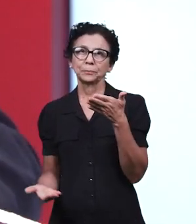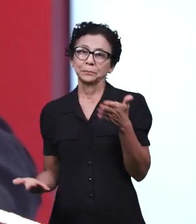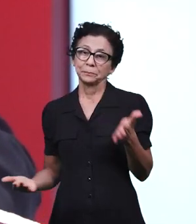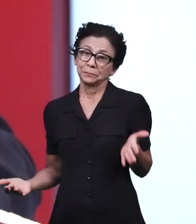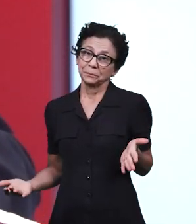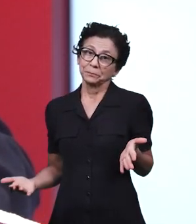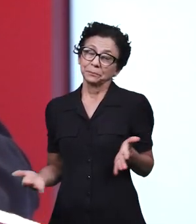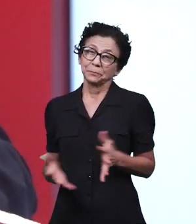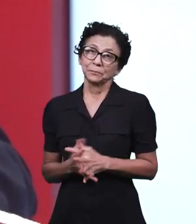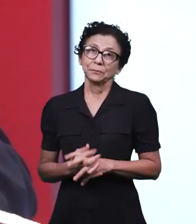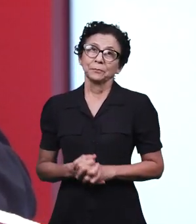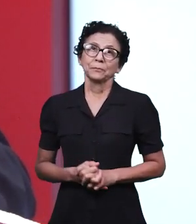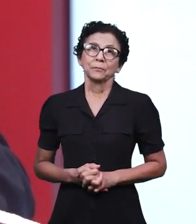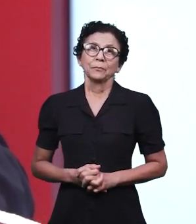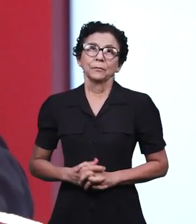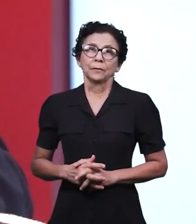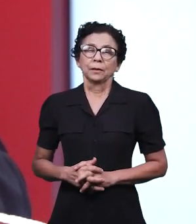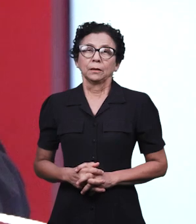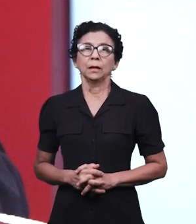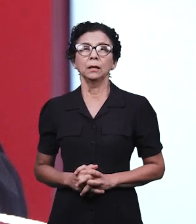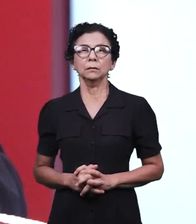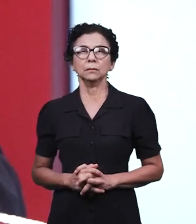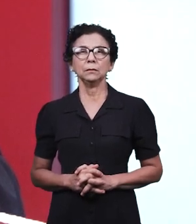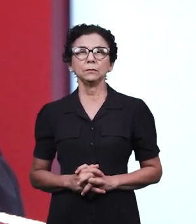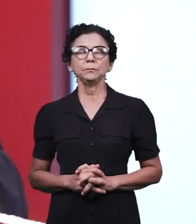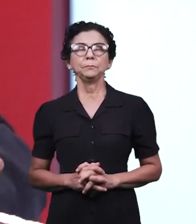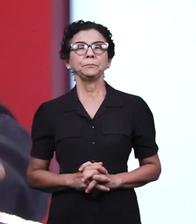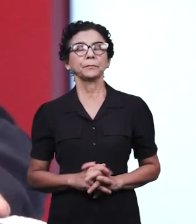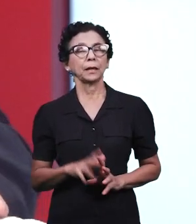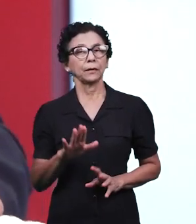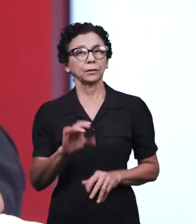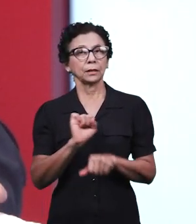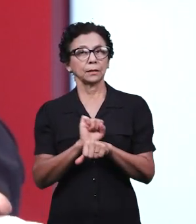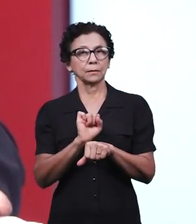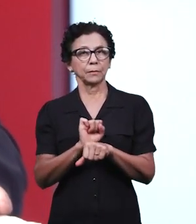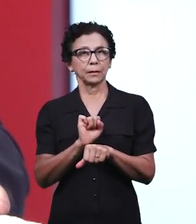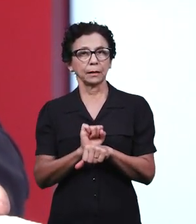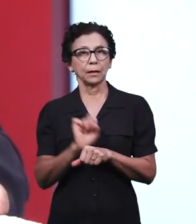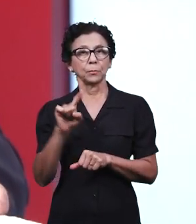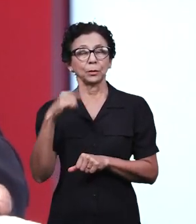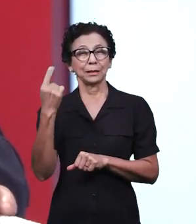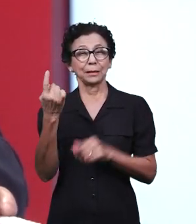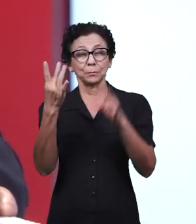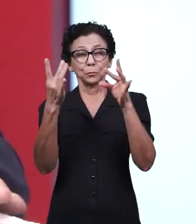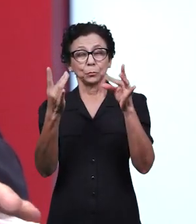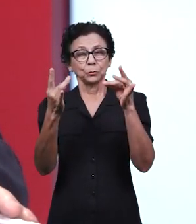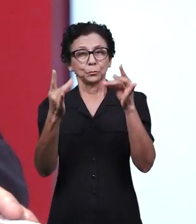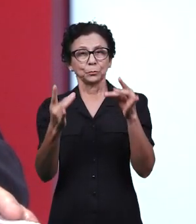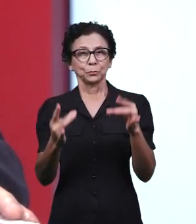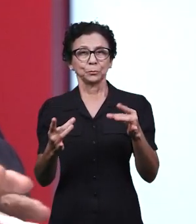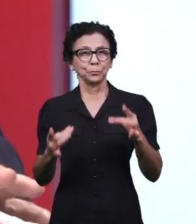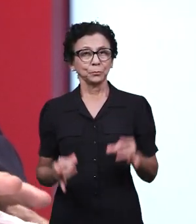ser relatadas aqui essas dificuldades, e até chegar